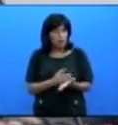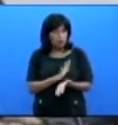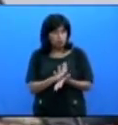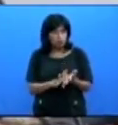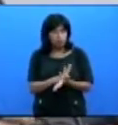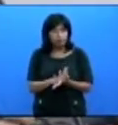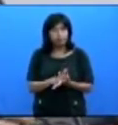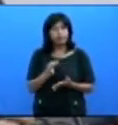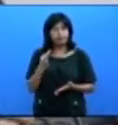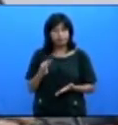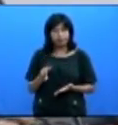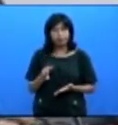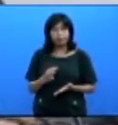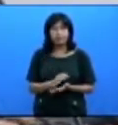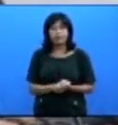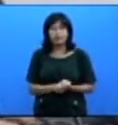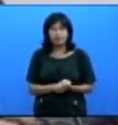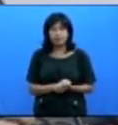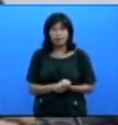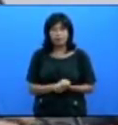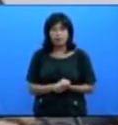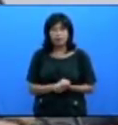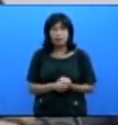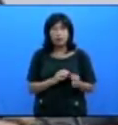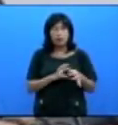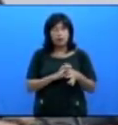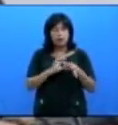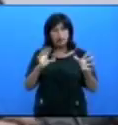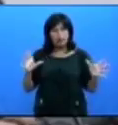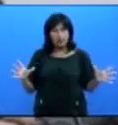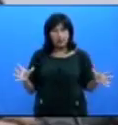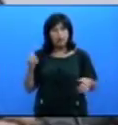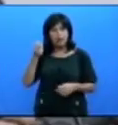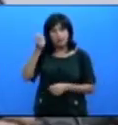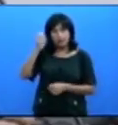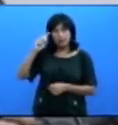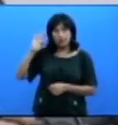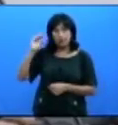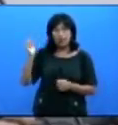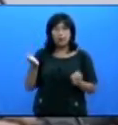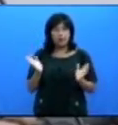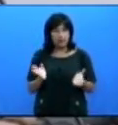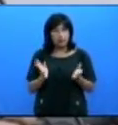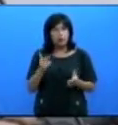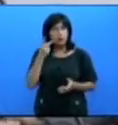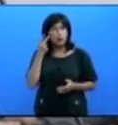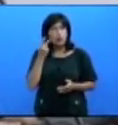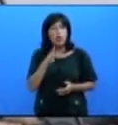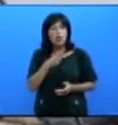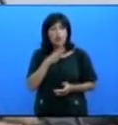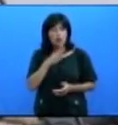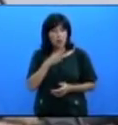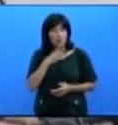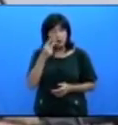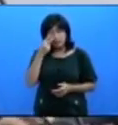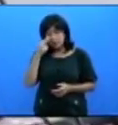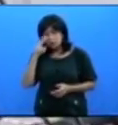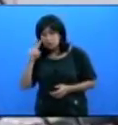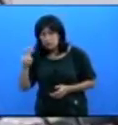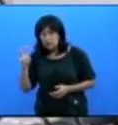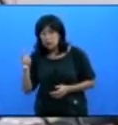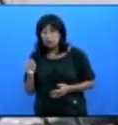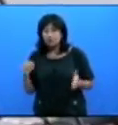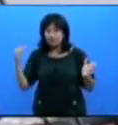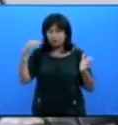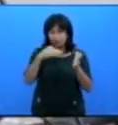indicações apresentadas para esta sessão estarão à disposição dos colegas vereadores e vereadoras para conhecimento até o final deste